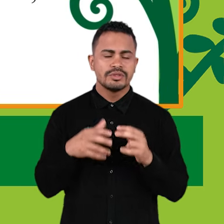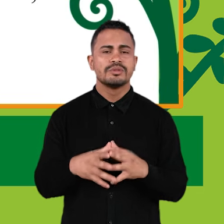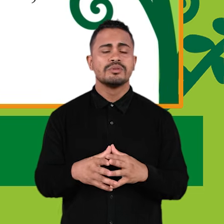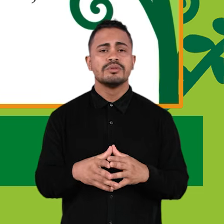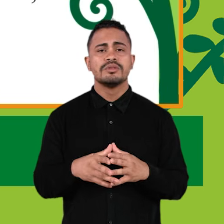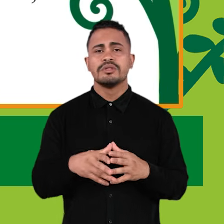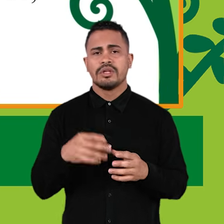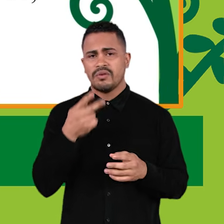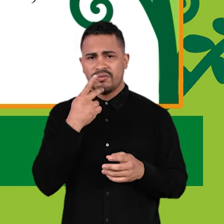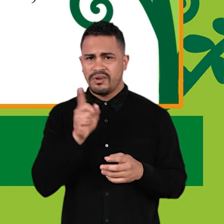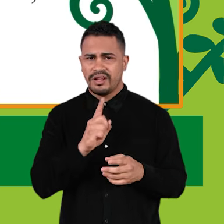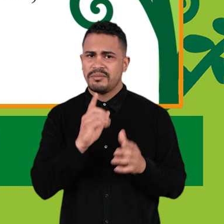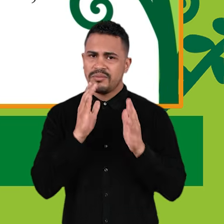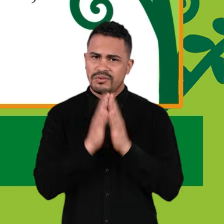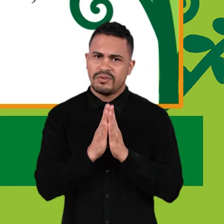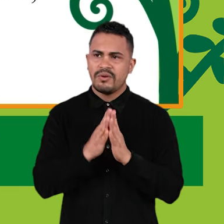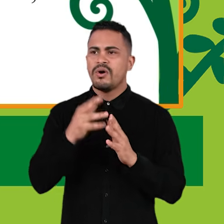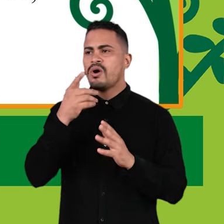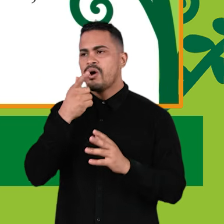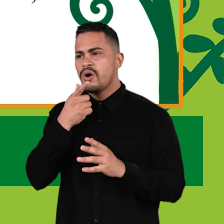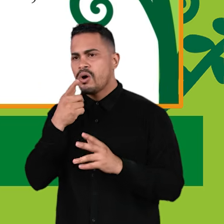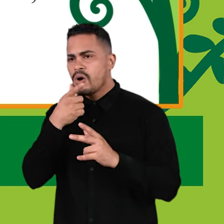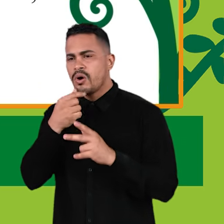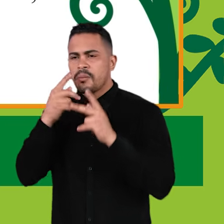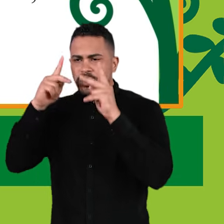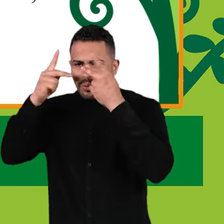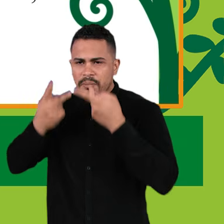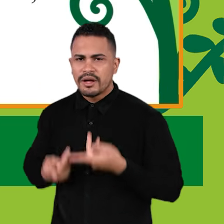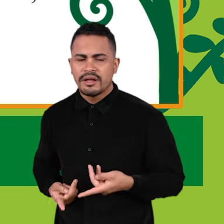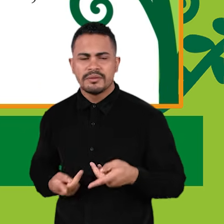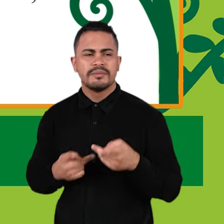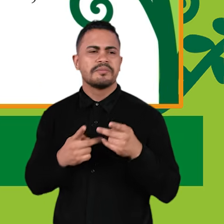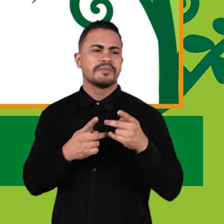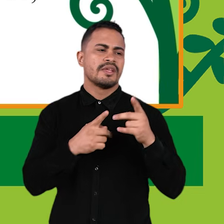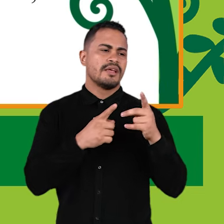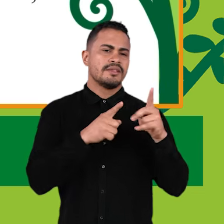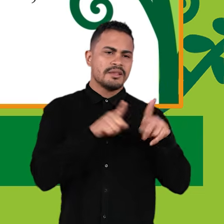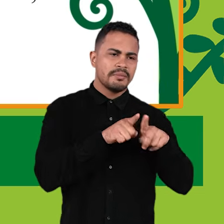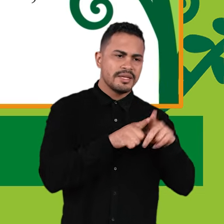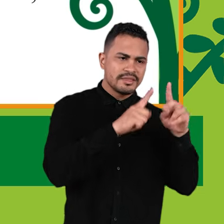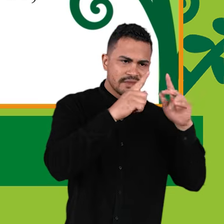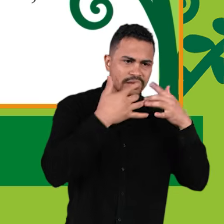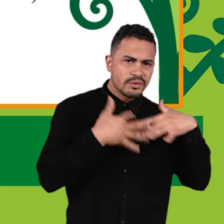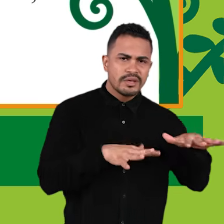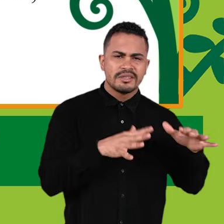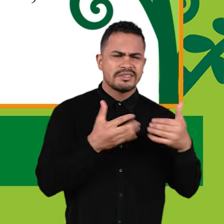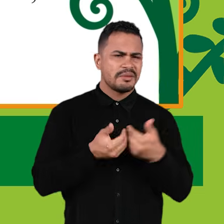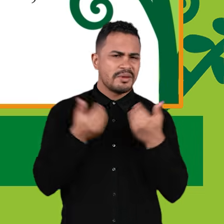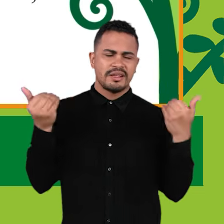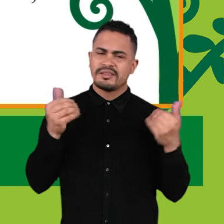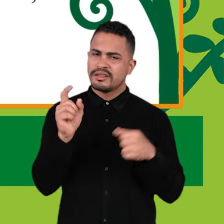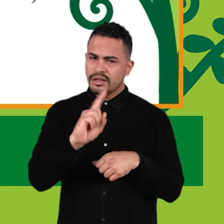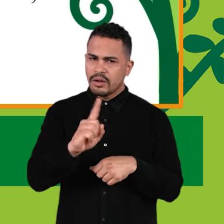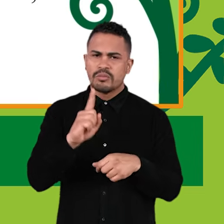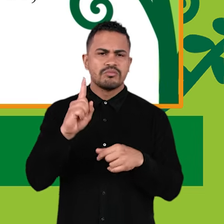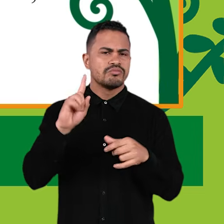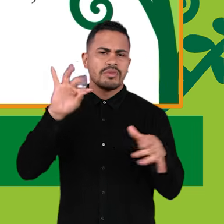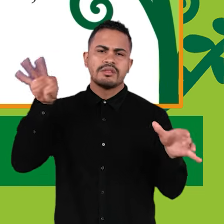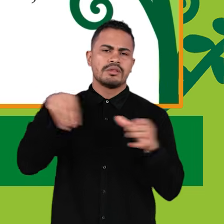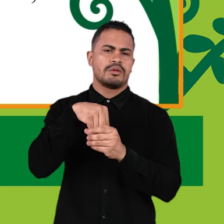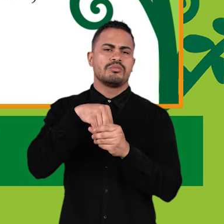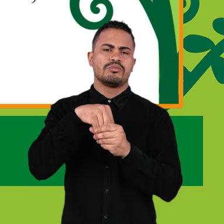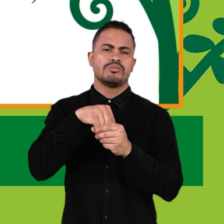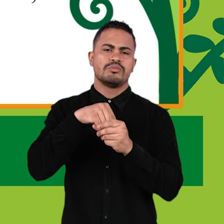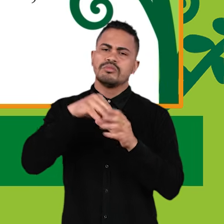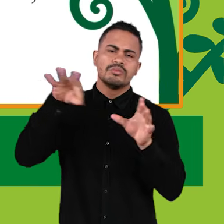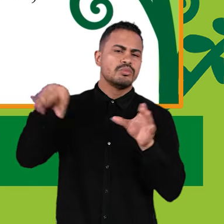falar mais homem e natureza, porque nós somos um só, nós fazemos parte de um todo, e aí para a gente